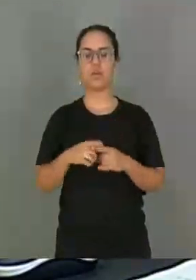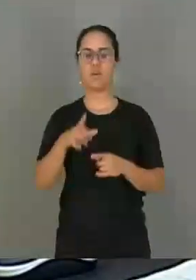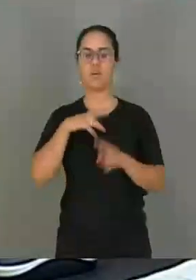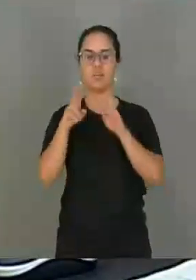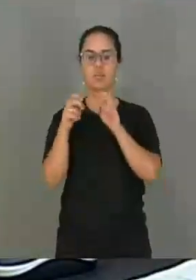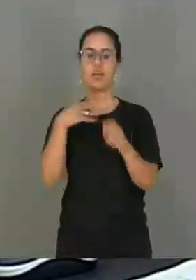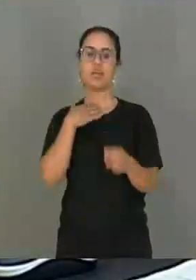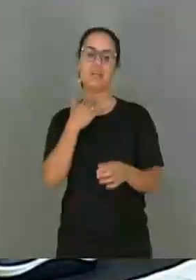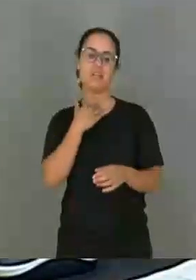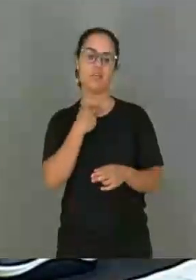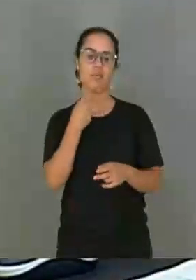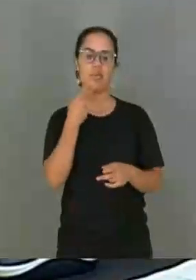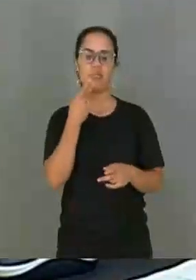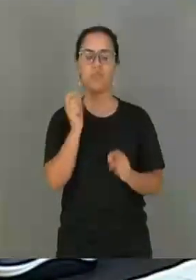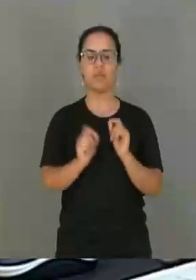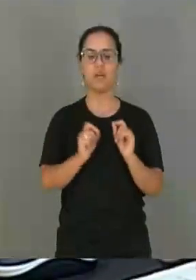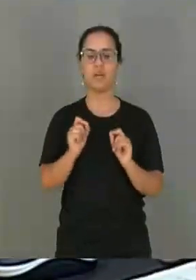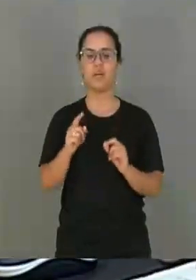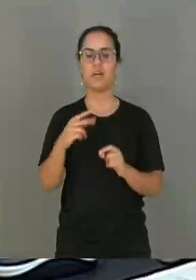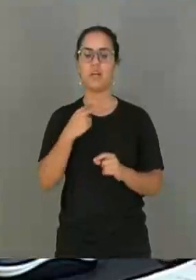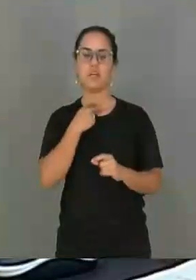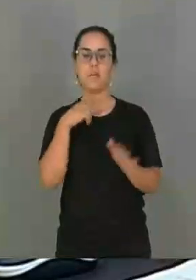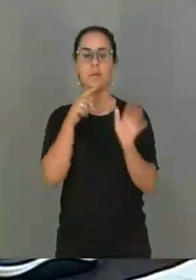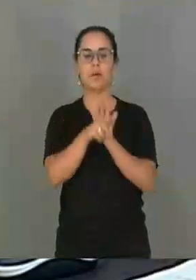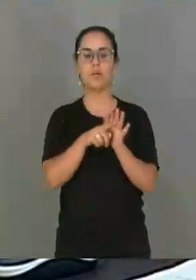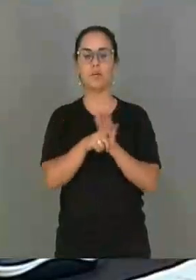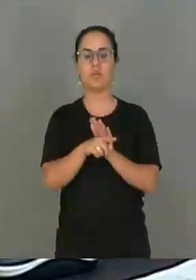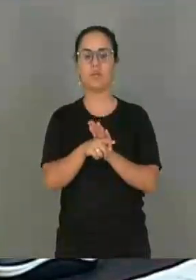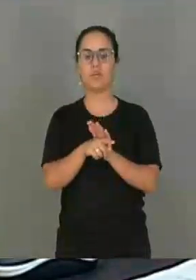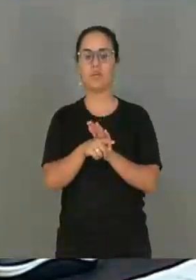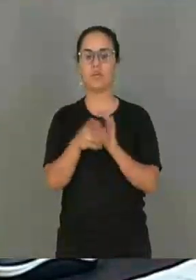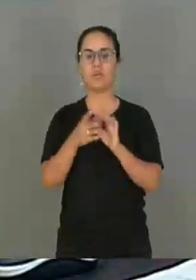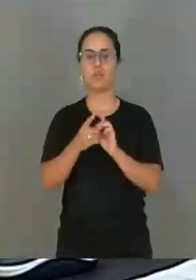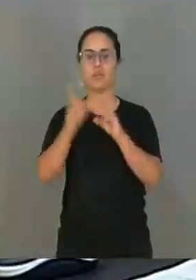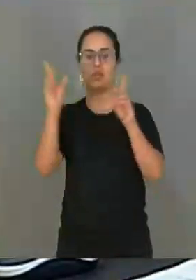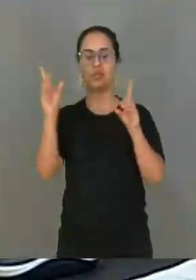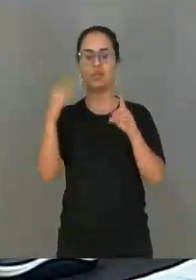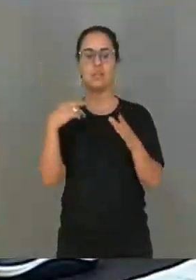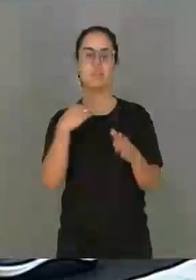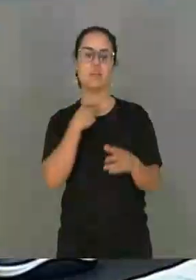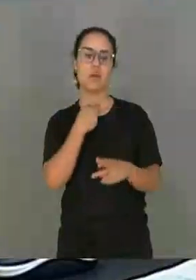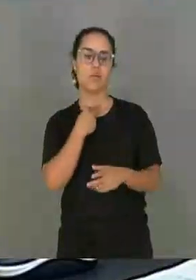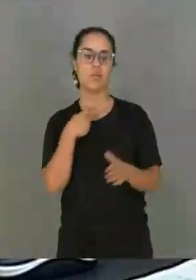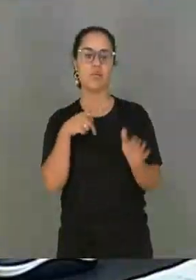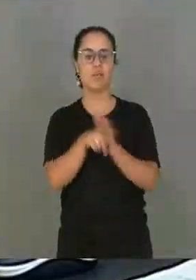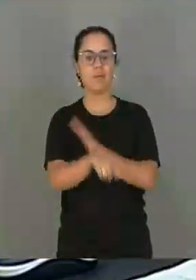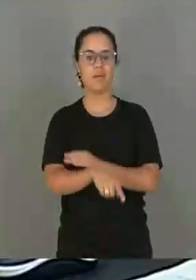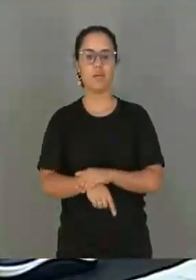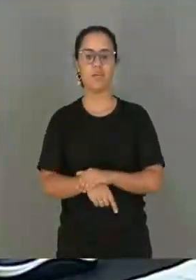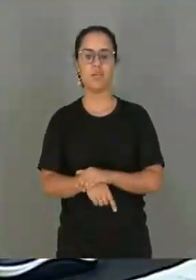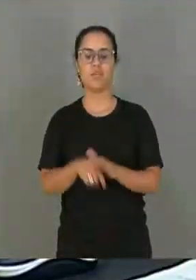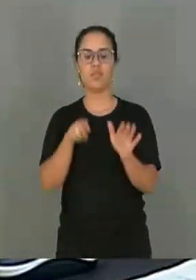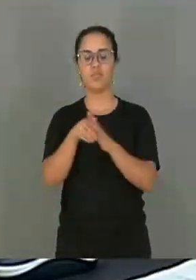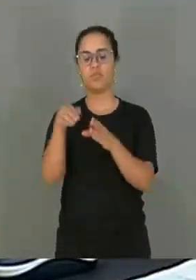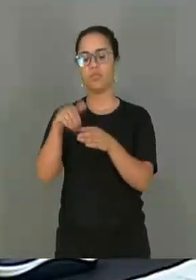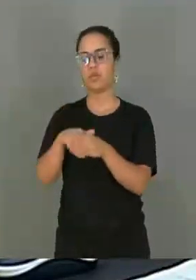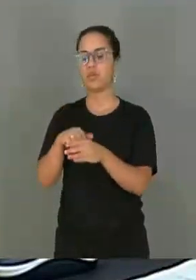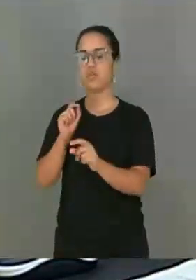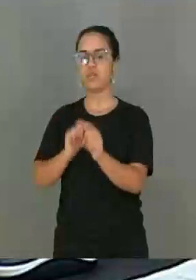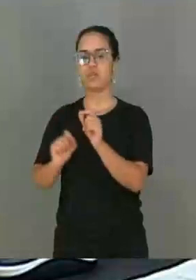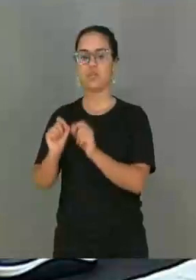que não pode se falar, isso aqui não pode questionar. Que é isso, democracia? Você não poder questionar votações